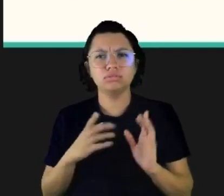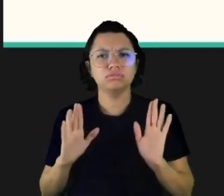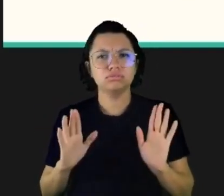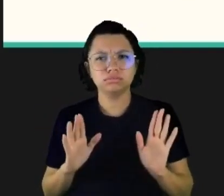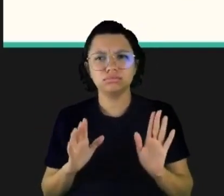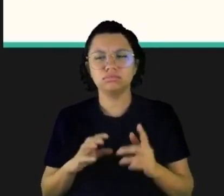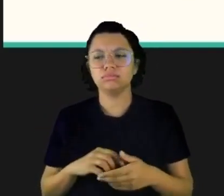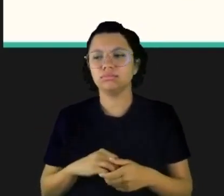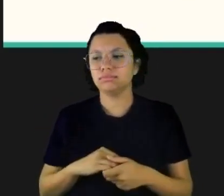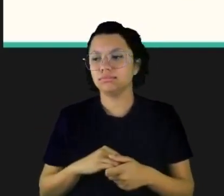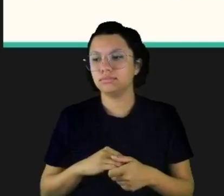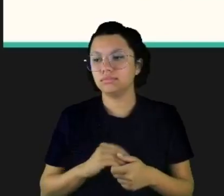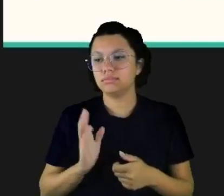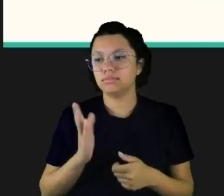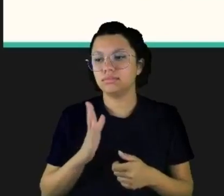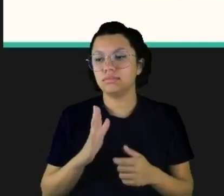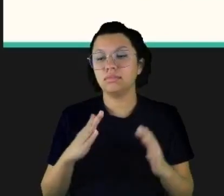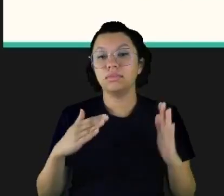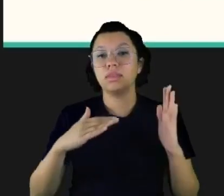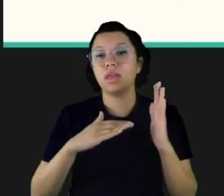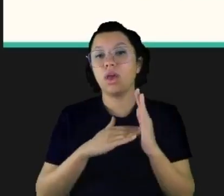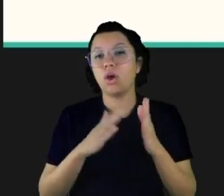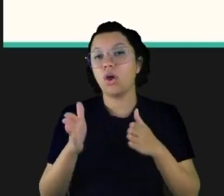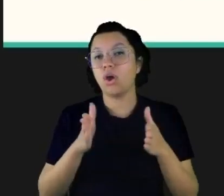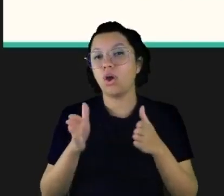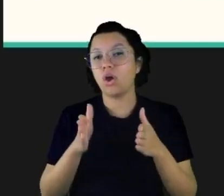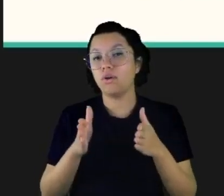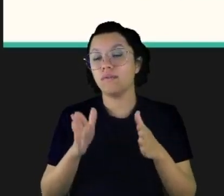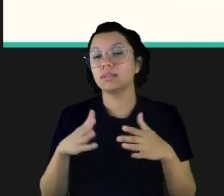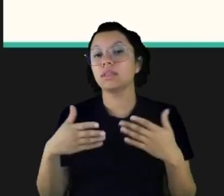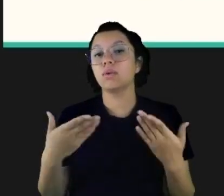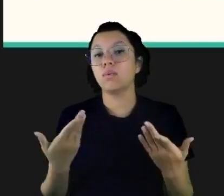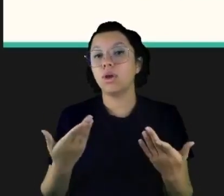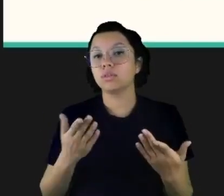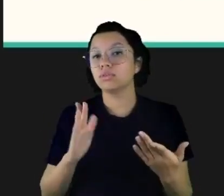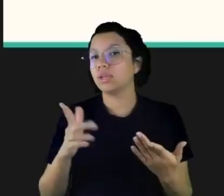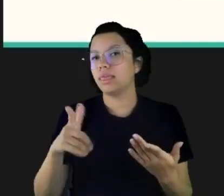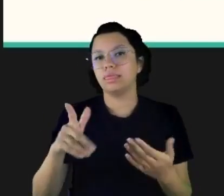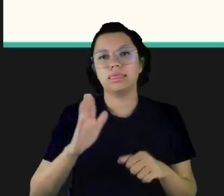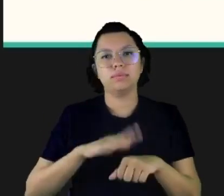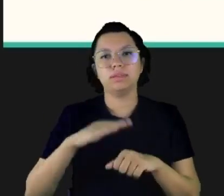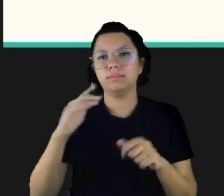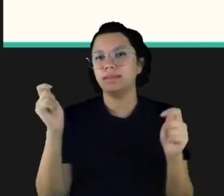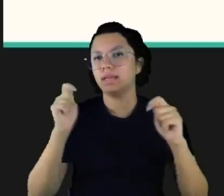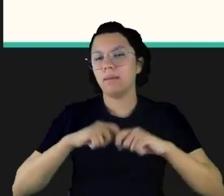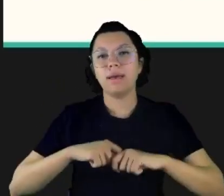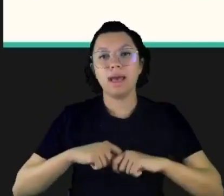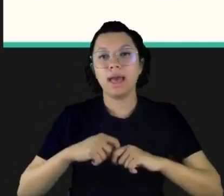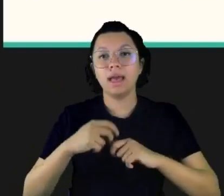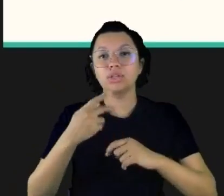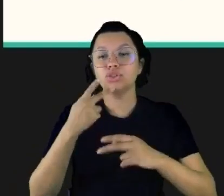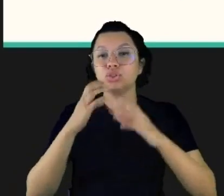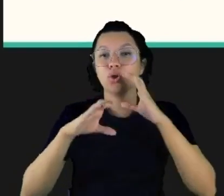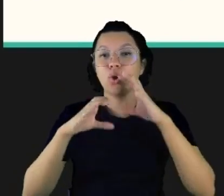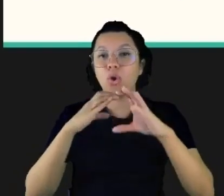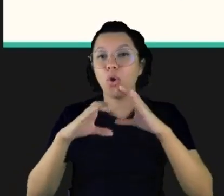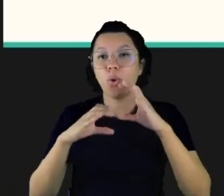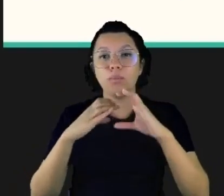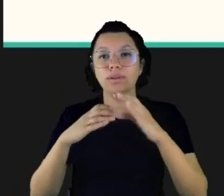sozinhos. Já na última fase, é quando eles já não têm mais capacidade de se comunicar e